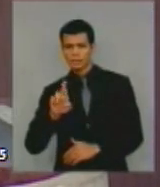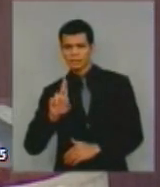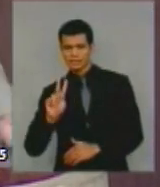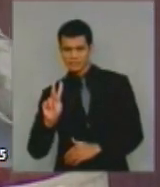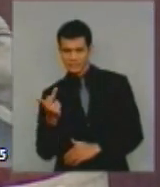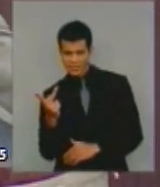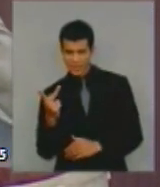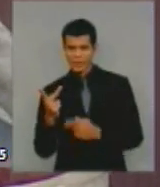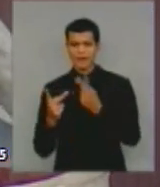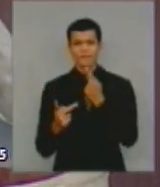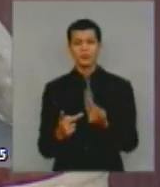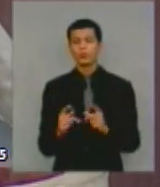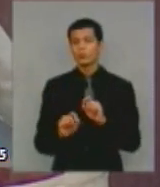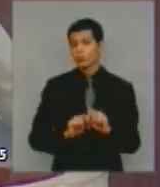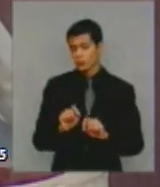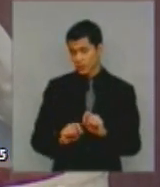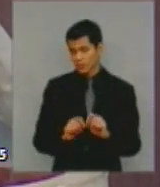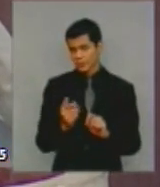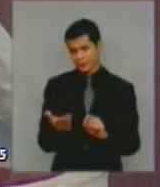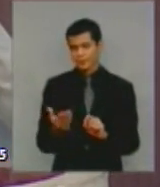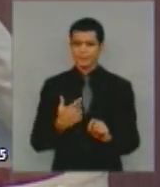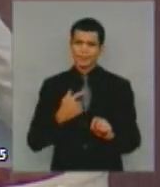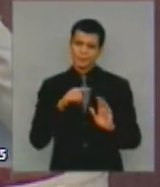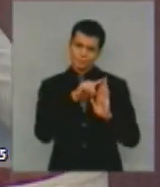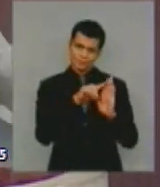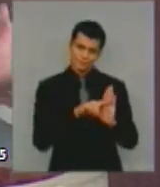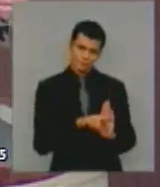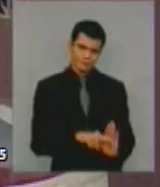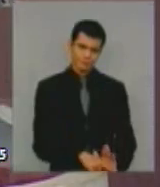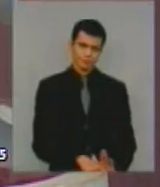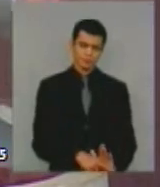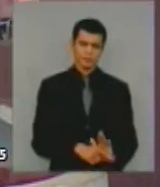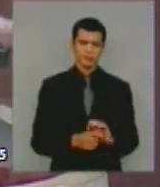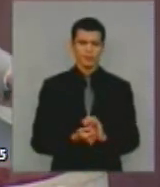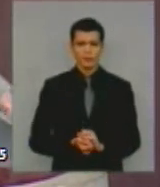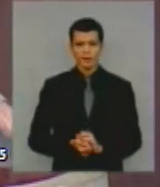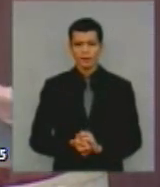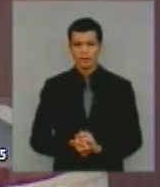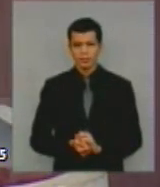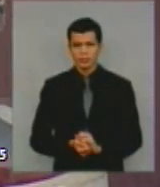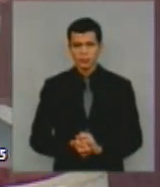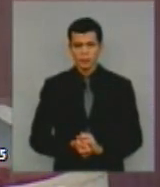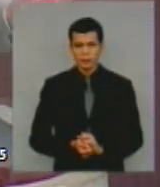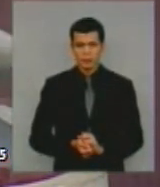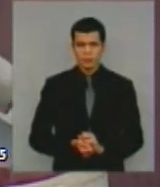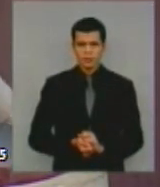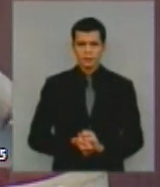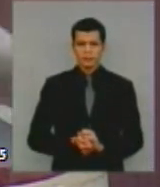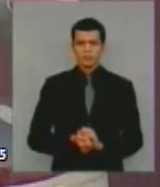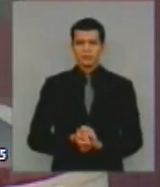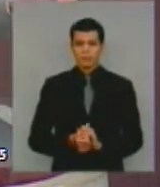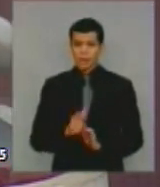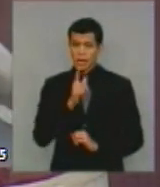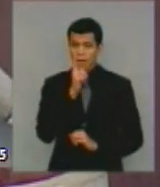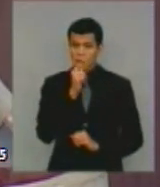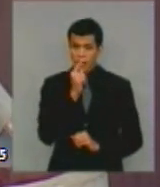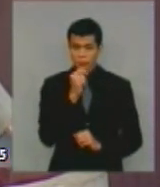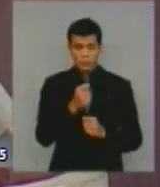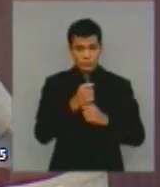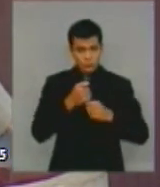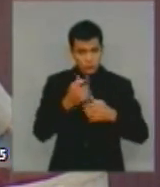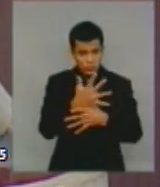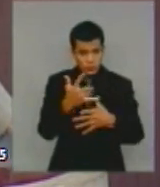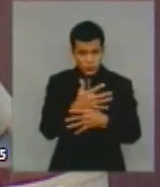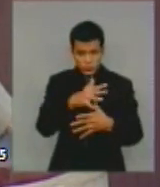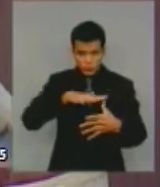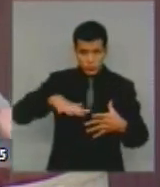humano ele é responsável por não mais que 17% da vazão